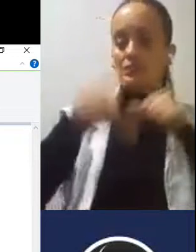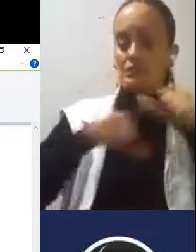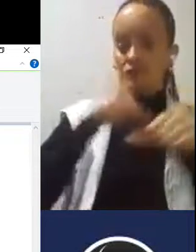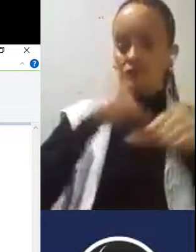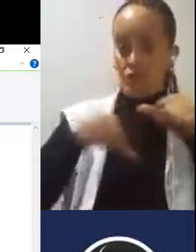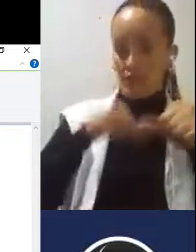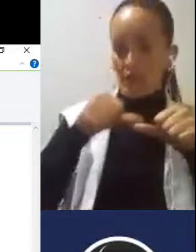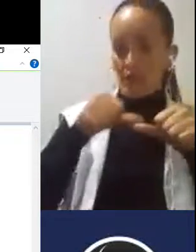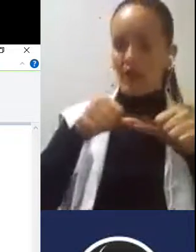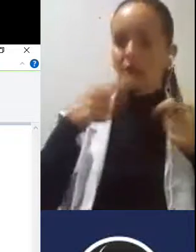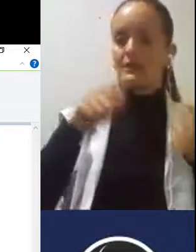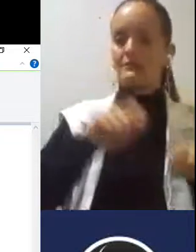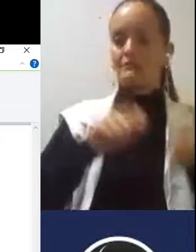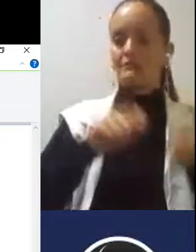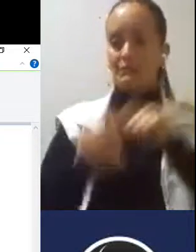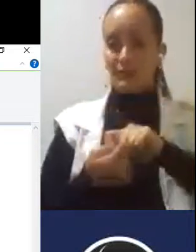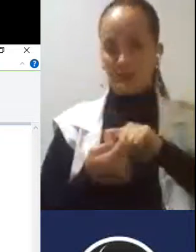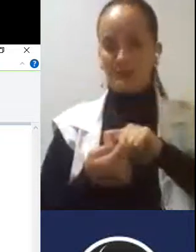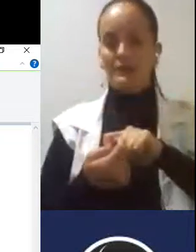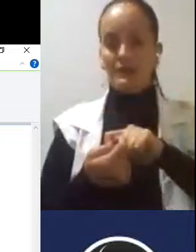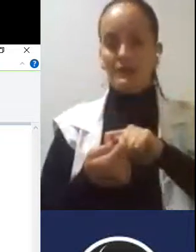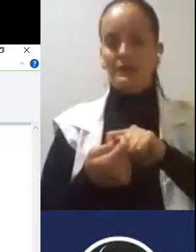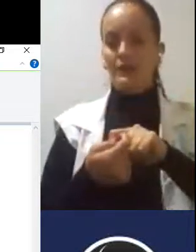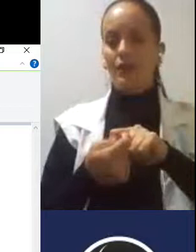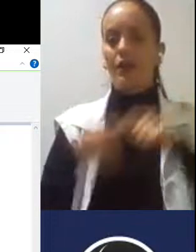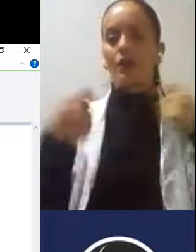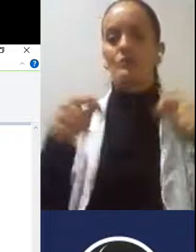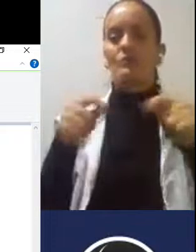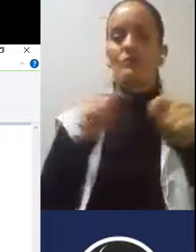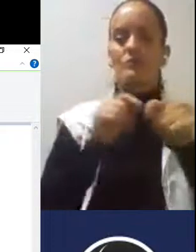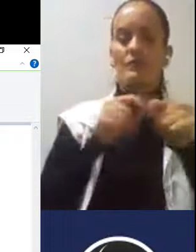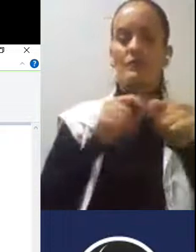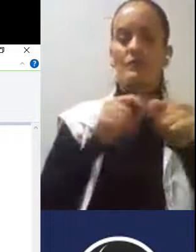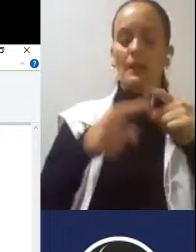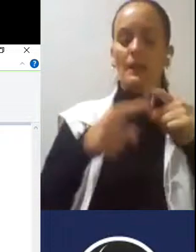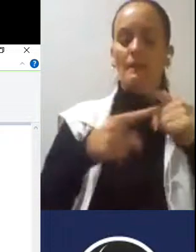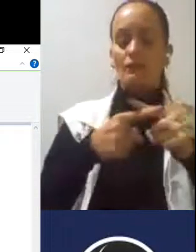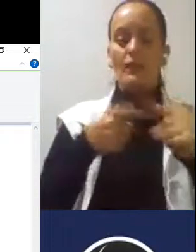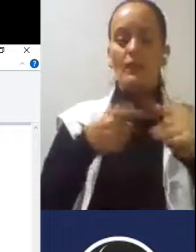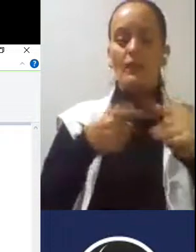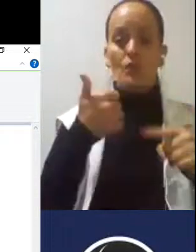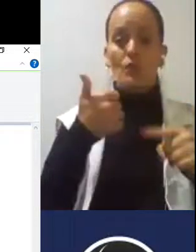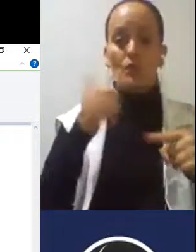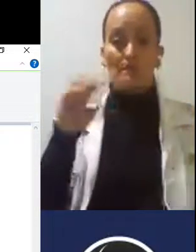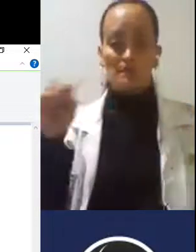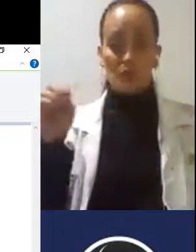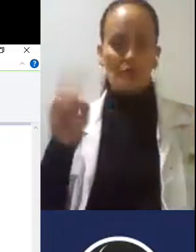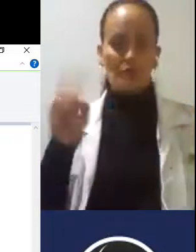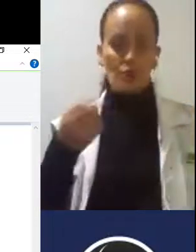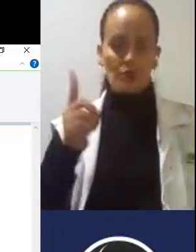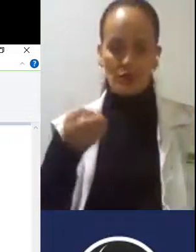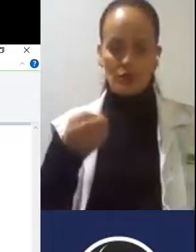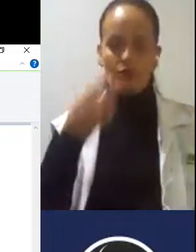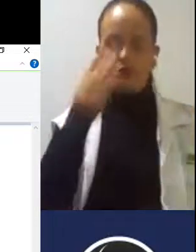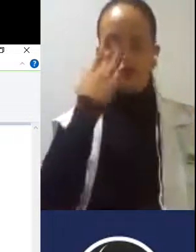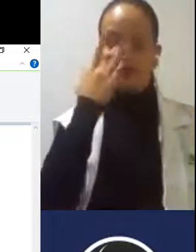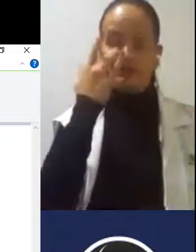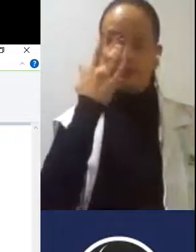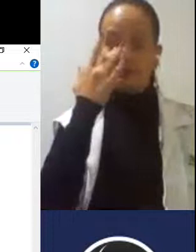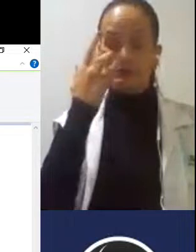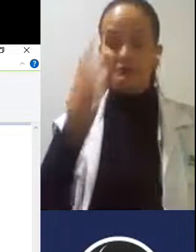quê? Multiplicar por 1000. Então, você vem aqui, ó, multiplica por 1000 para você transformar para